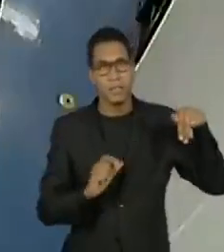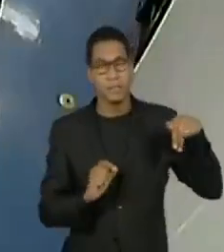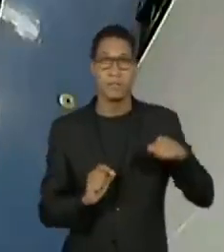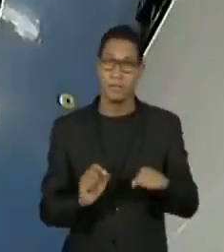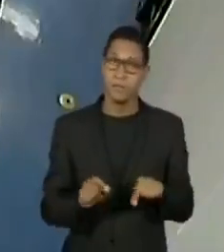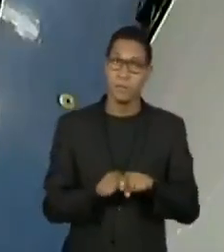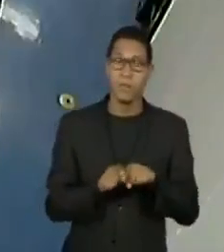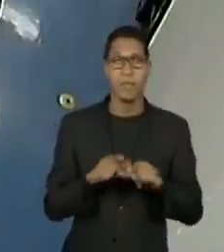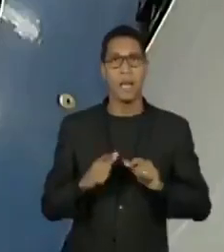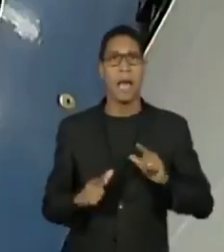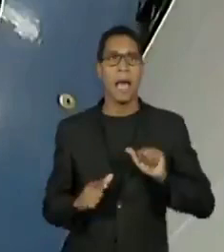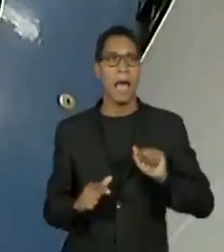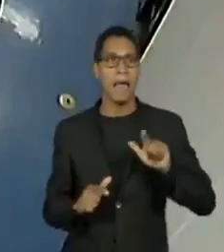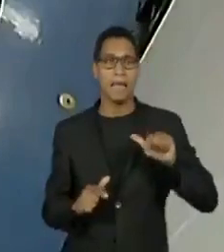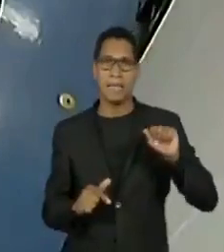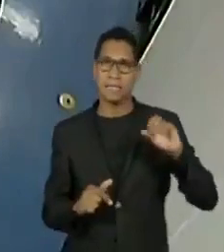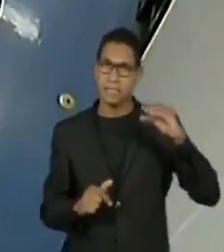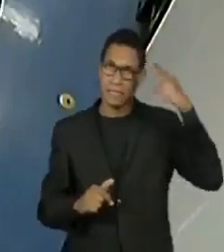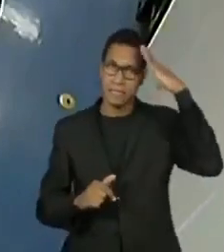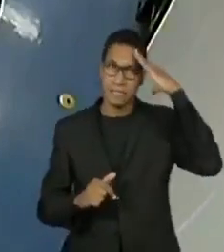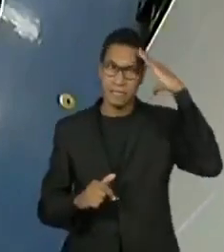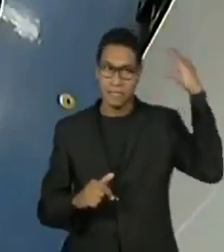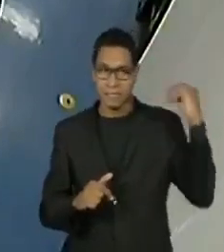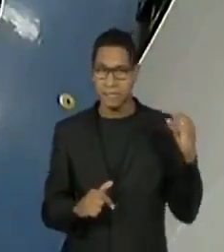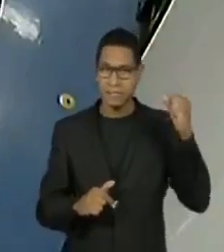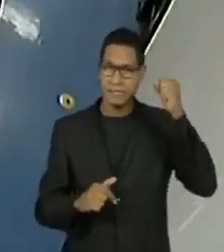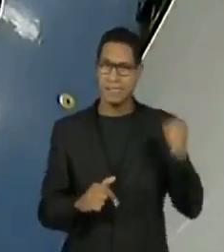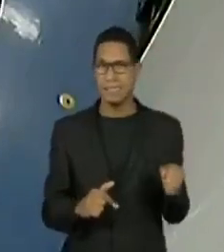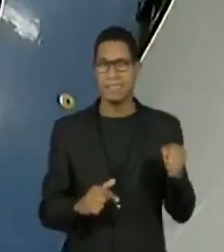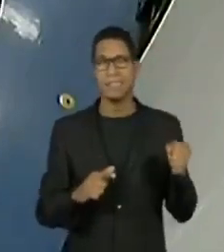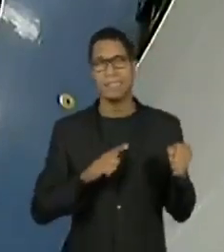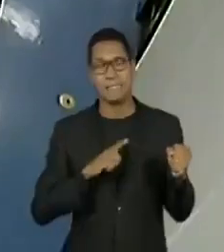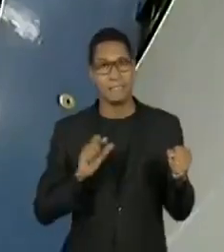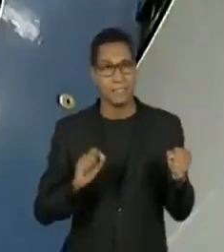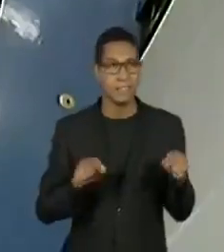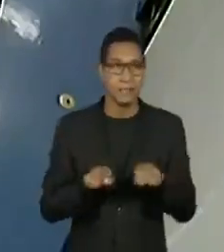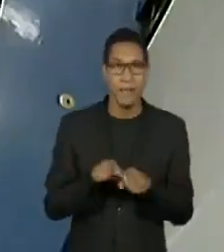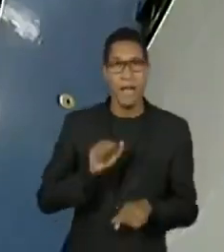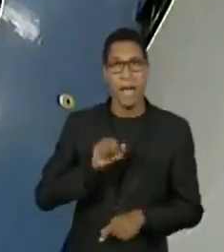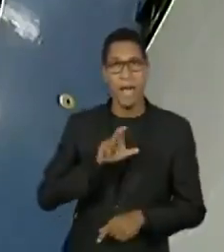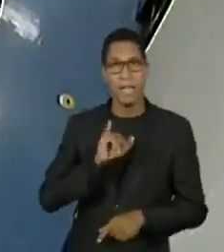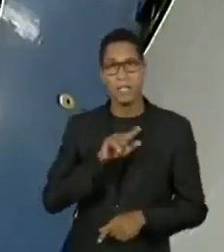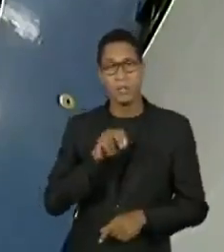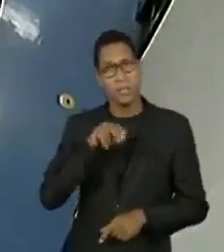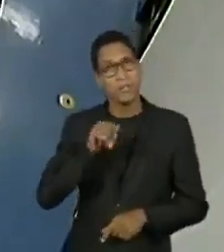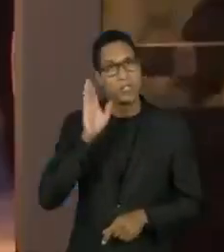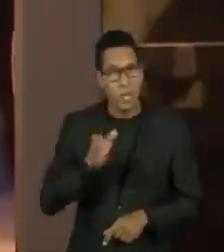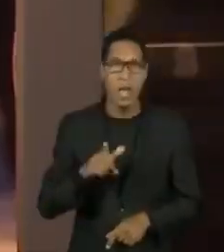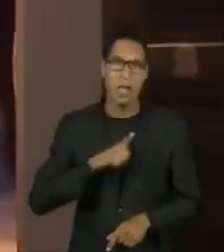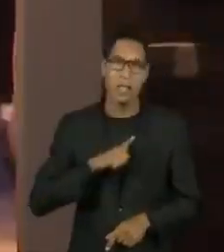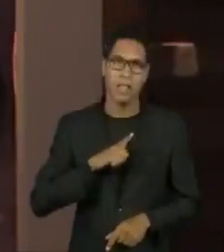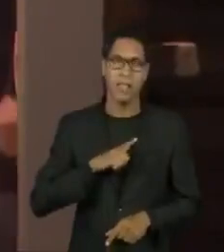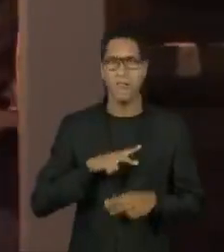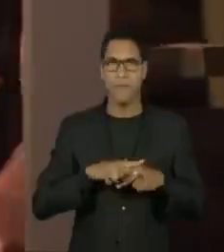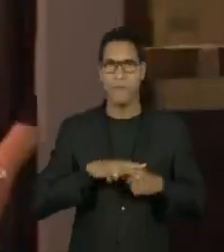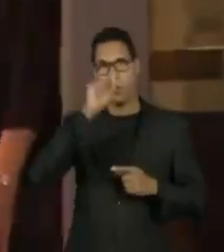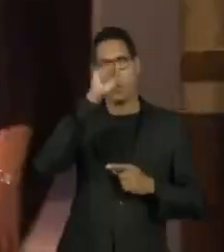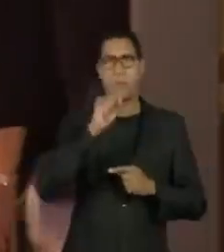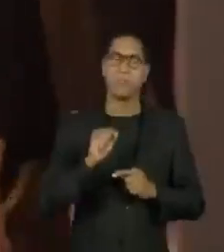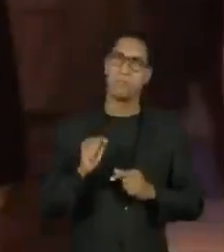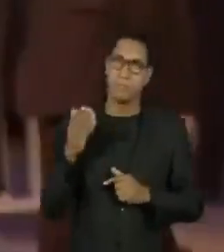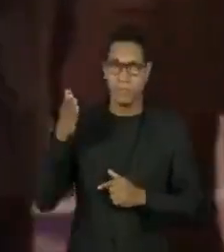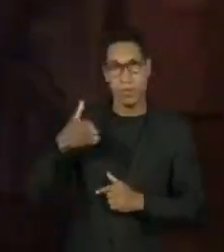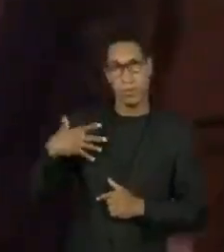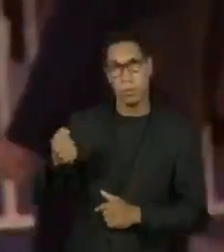e no Alasca por 29%. No Arizona, a vitória de Biden já é dada como certa. Enquanto